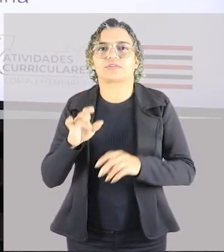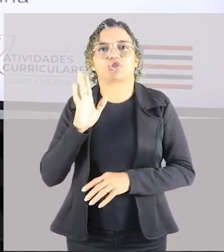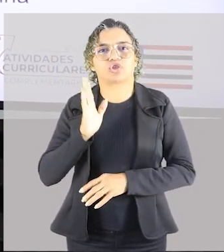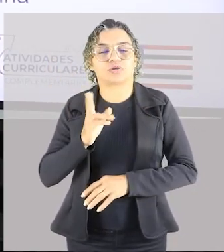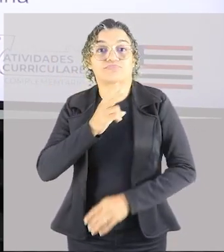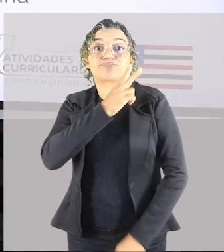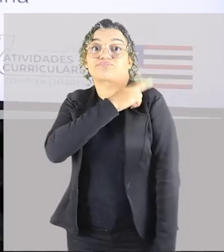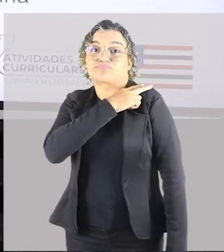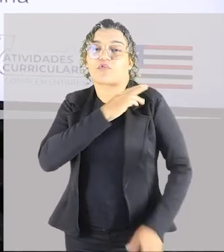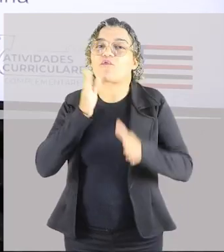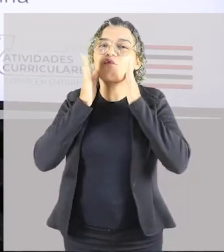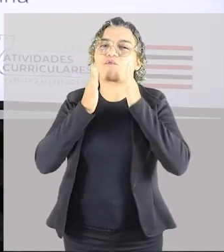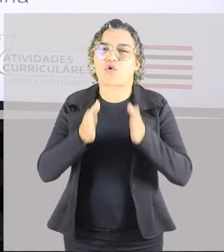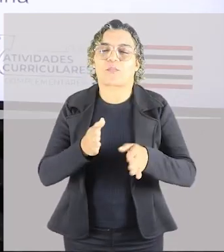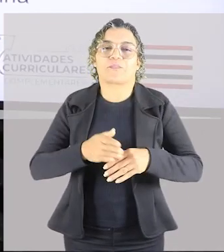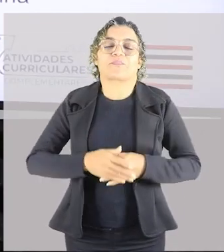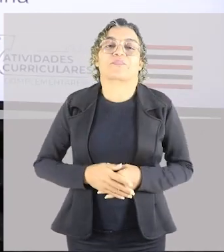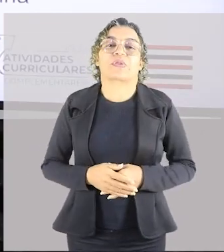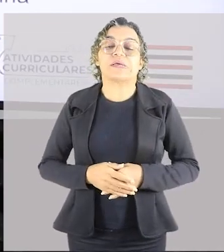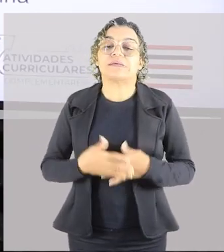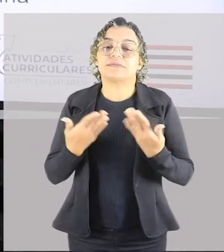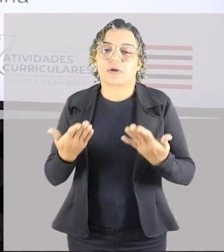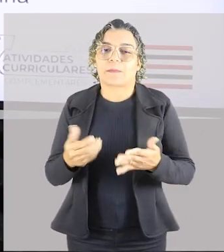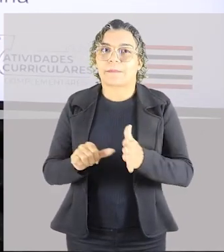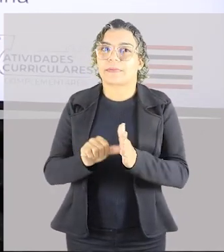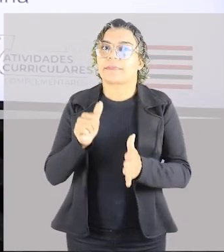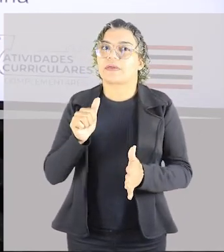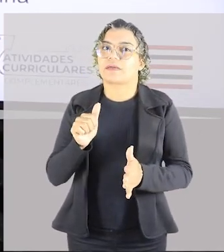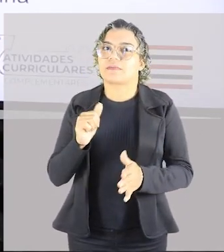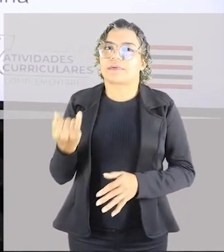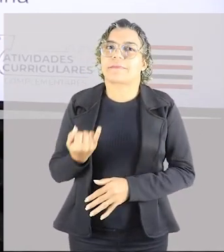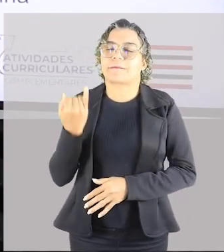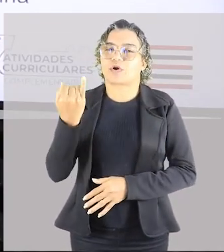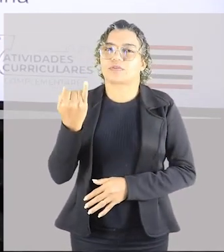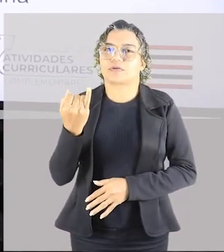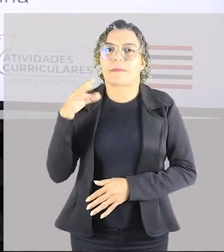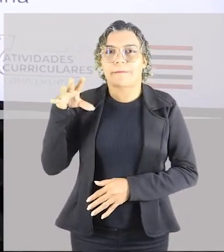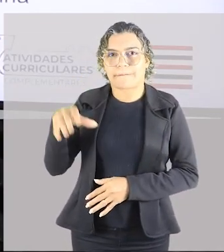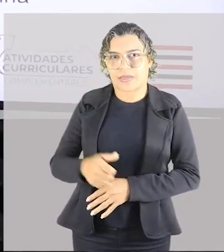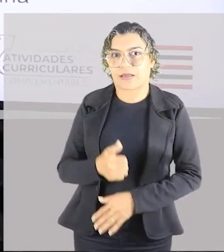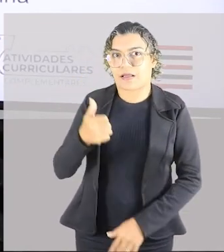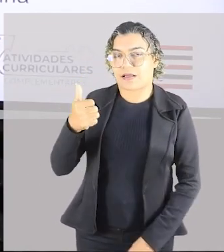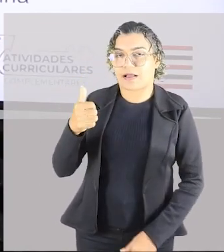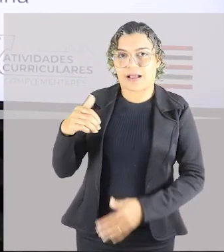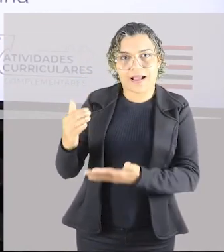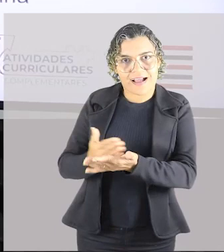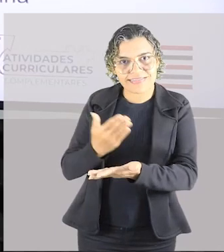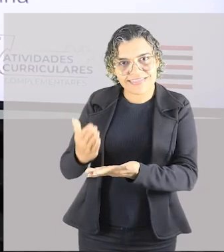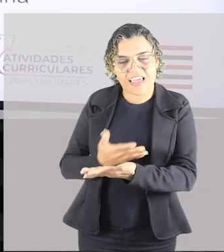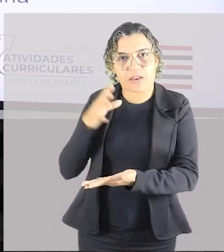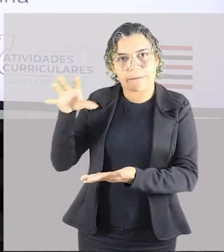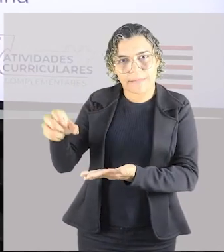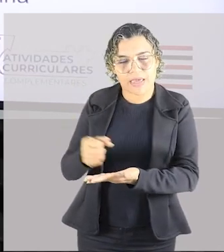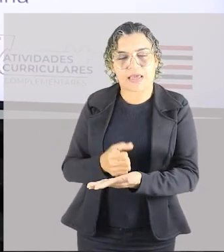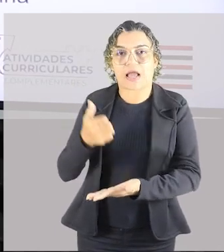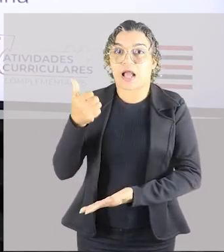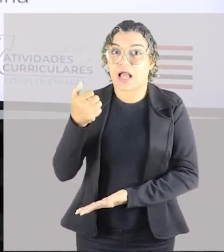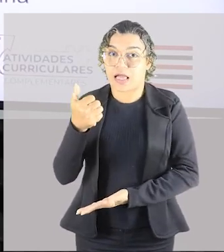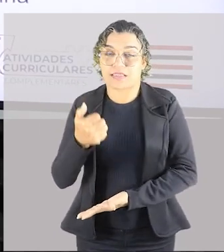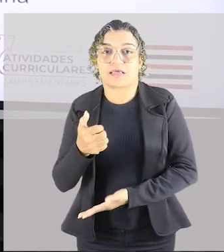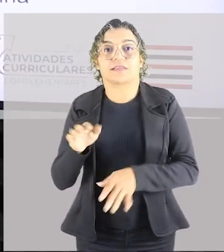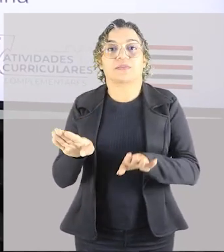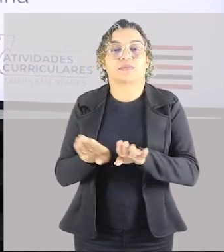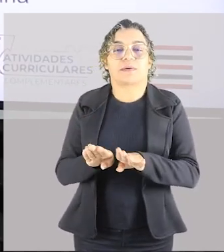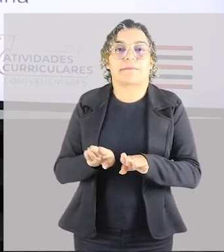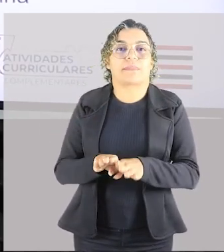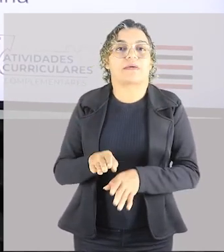ensino médio, tá? Primeira coisa importante, estudante, não esqueça, pega logo aí teu caderno, pega a tua caneta,